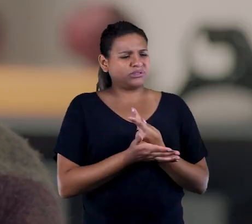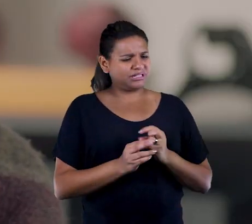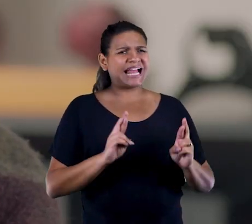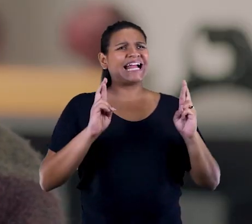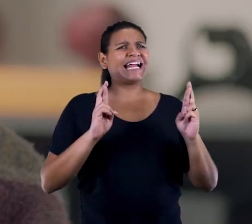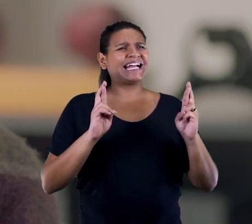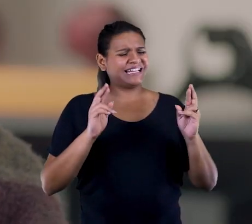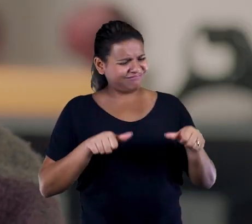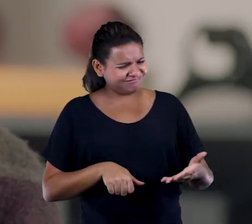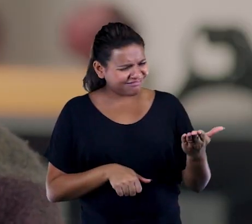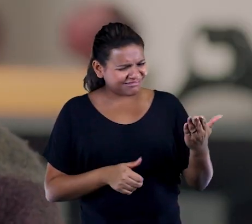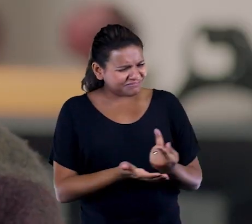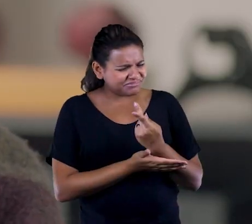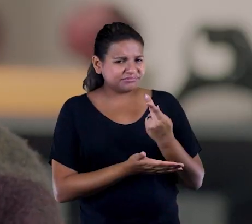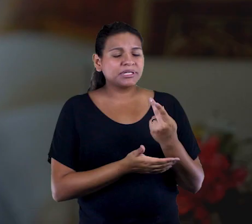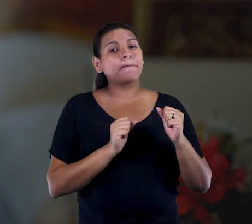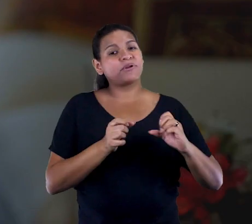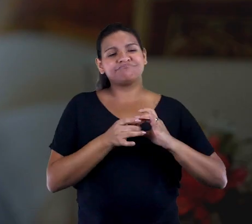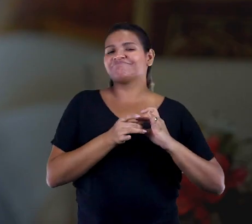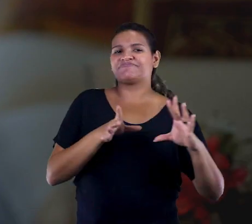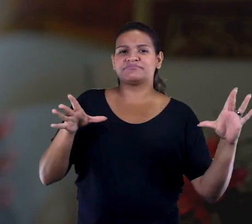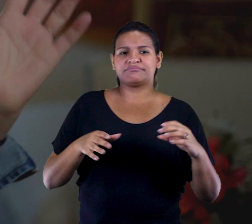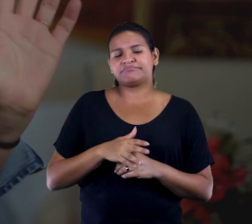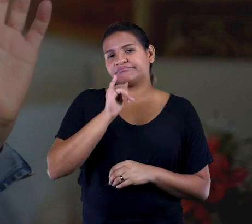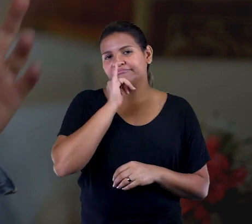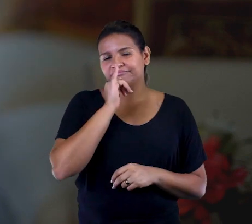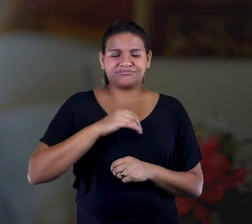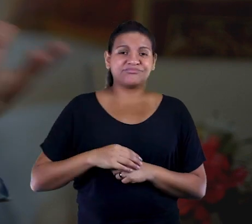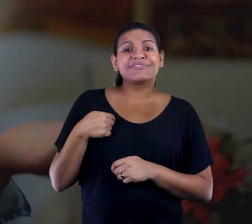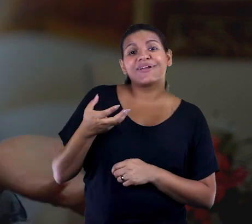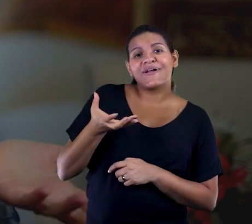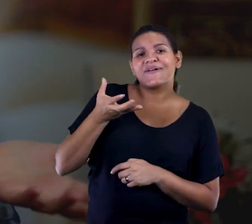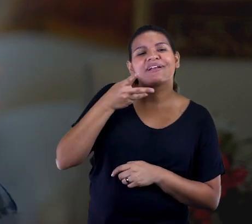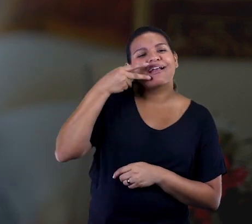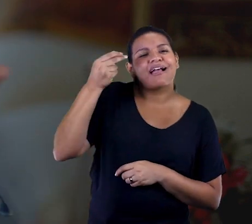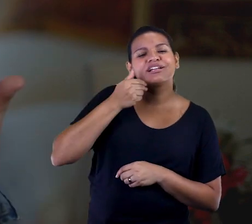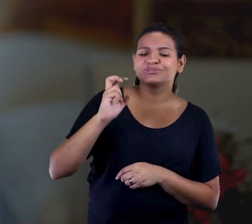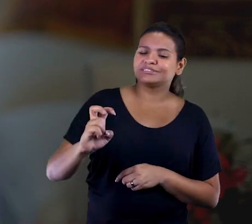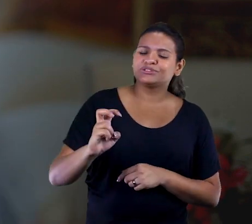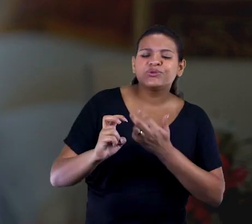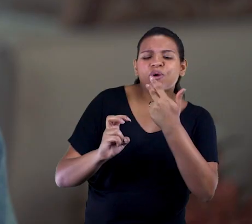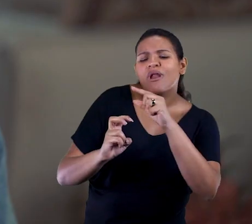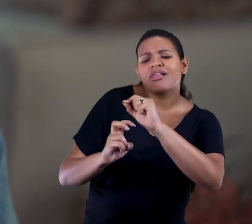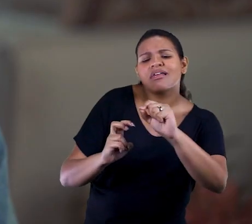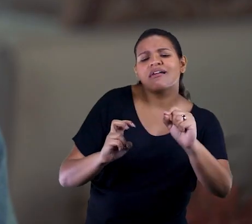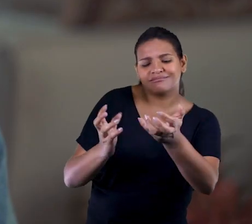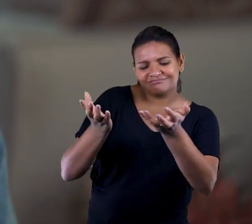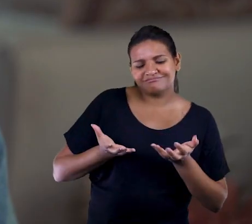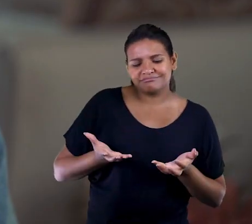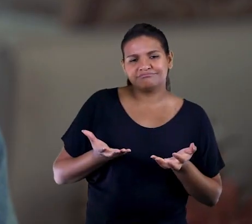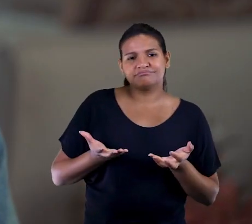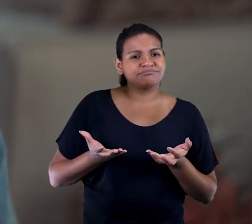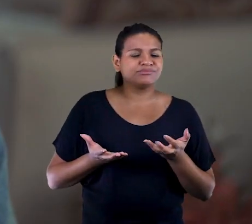são quebradas, o vínculo pode ser quebrado. Não é, vou pegar 5 gatos porque eu quero pegar 5 gatos, um de cada cor, e não